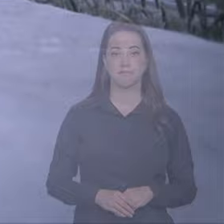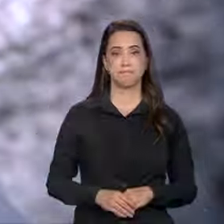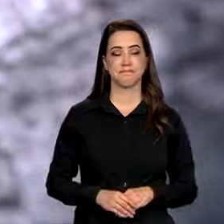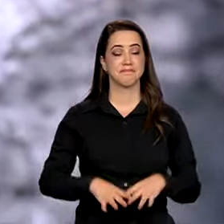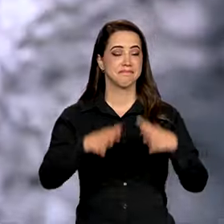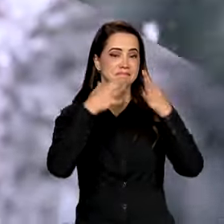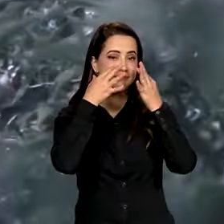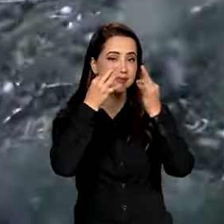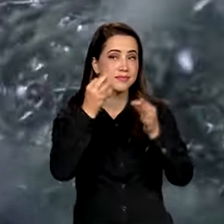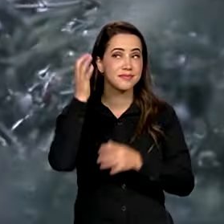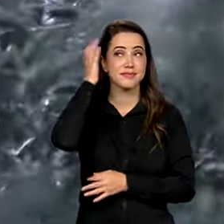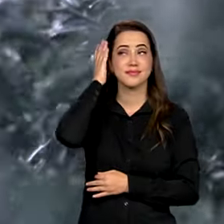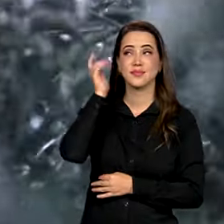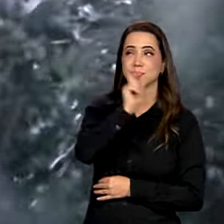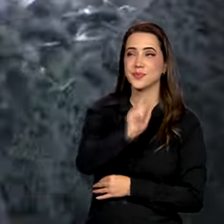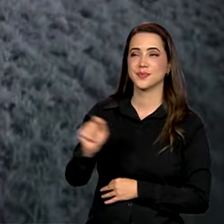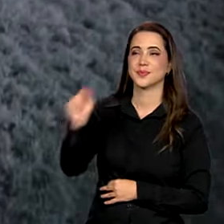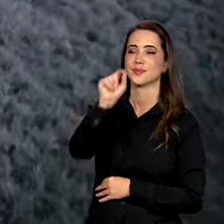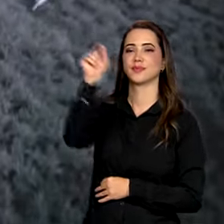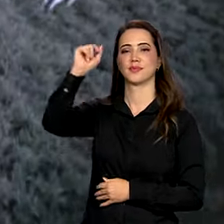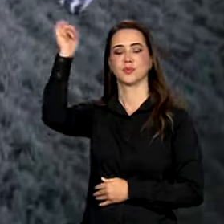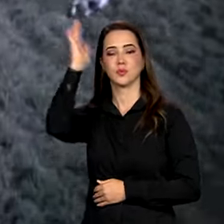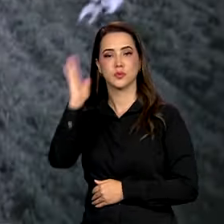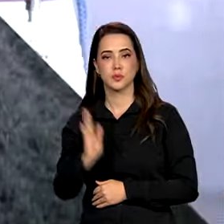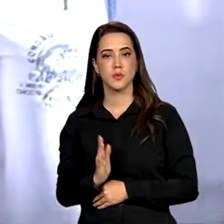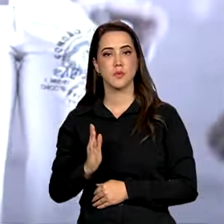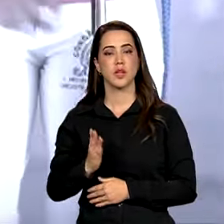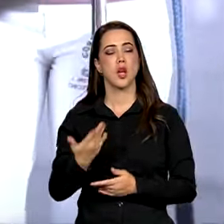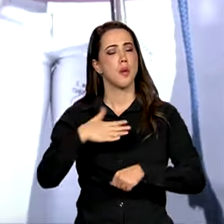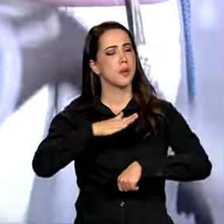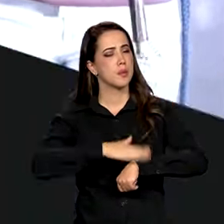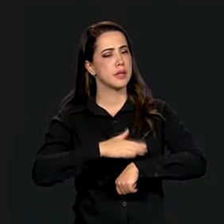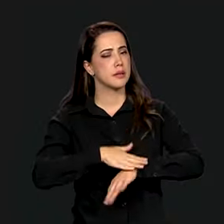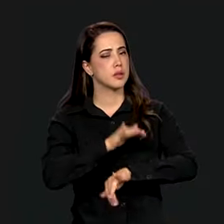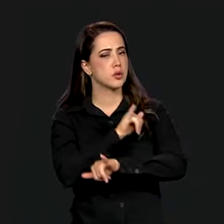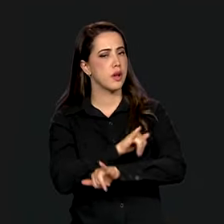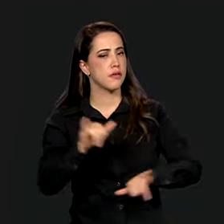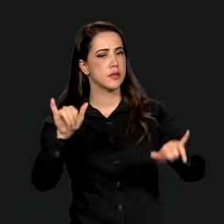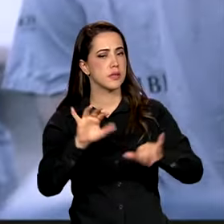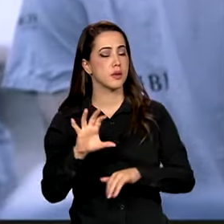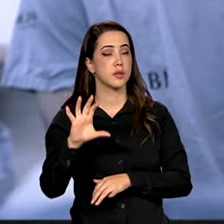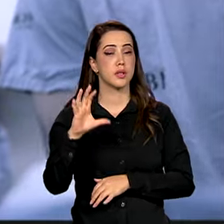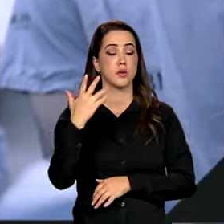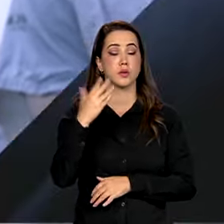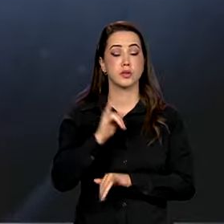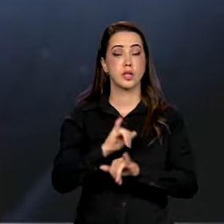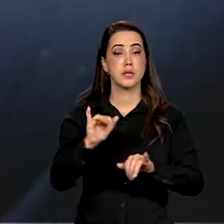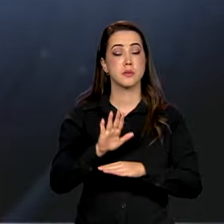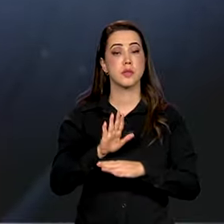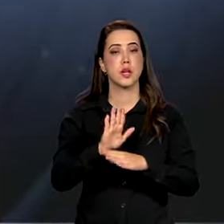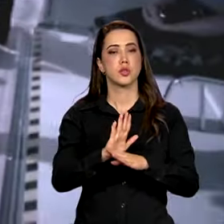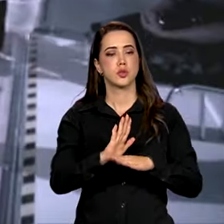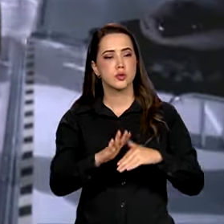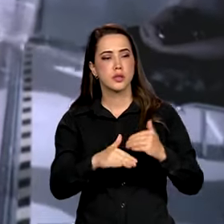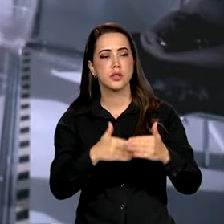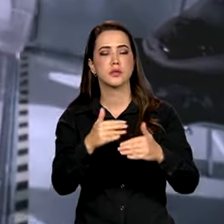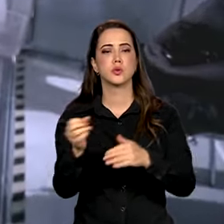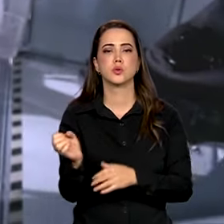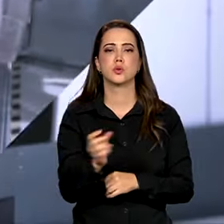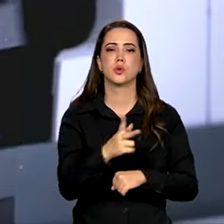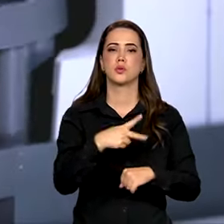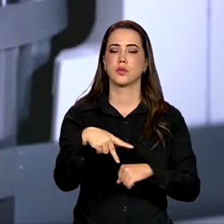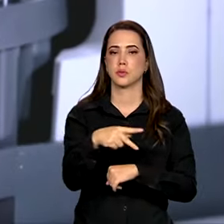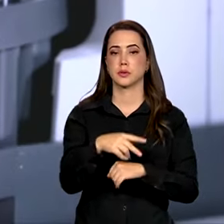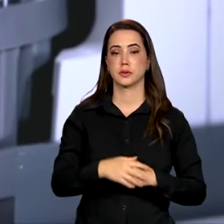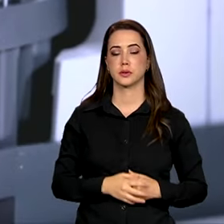atenção Radialistas de todo o Brasil é hora de noticiar os fatos que ajudam a construir um novo